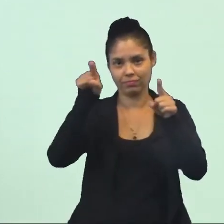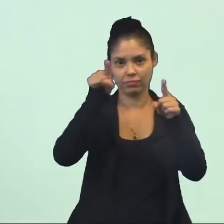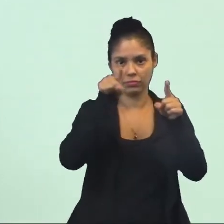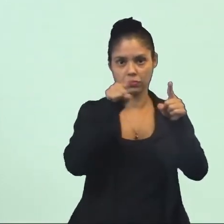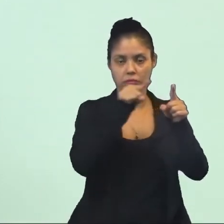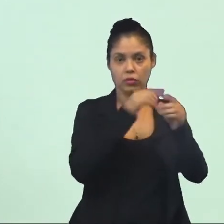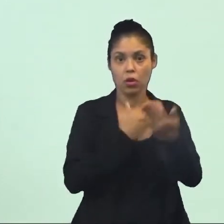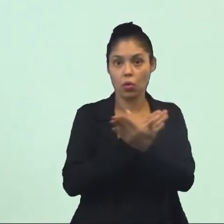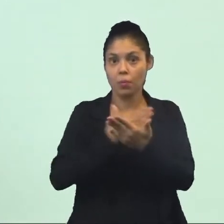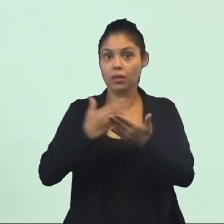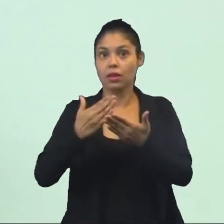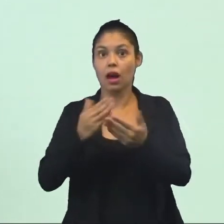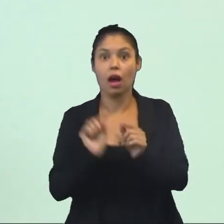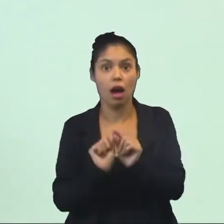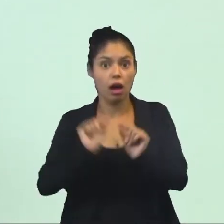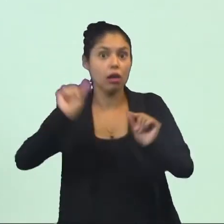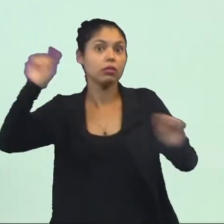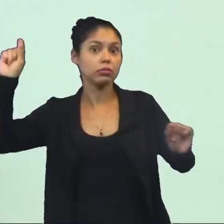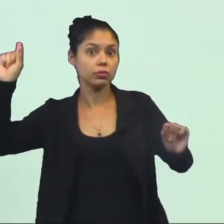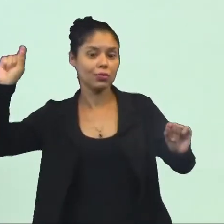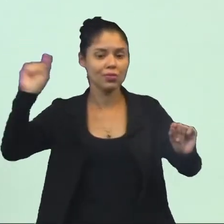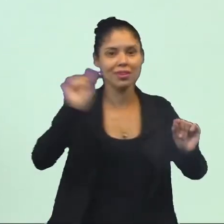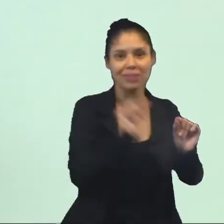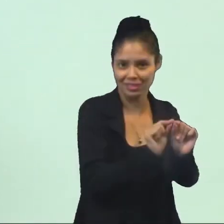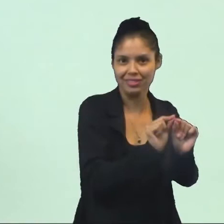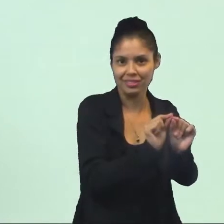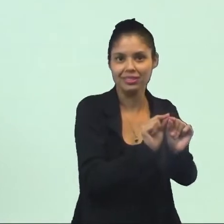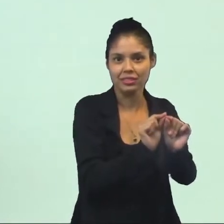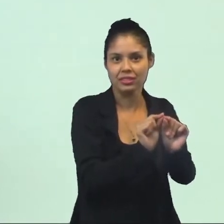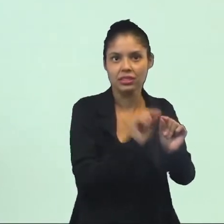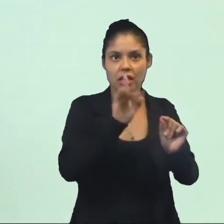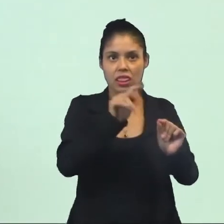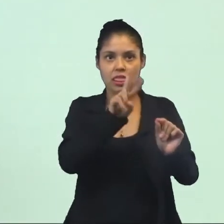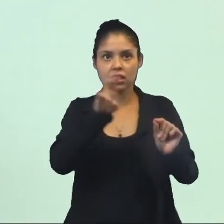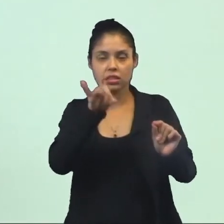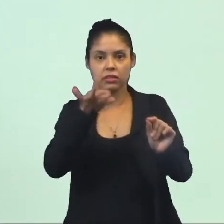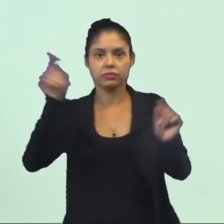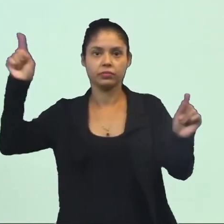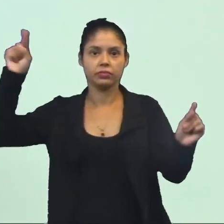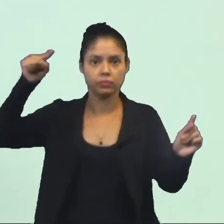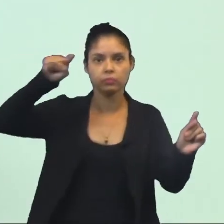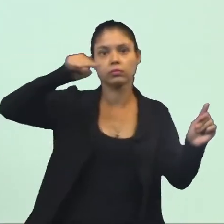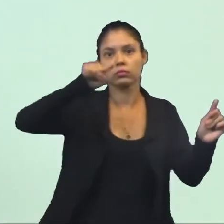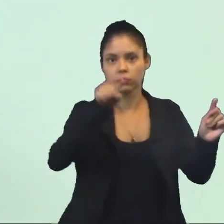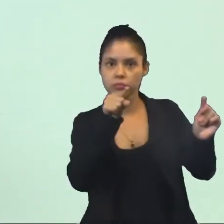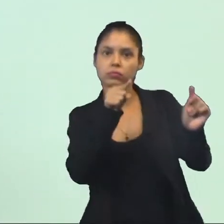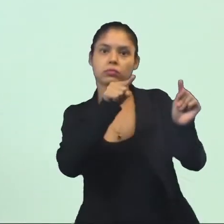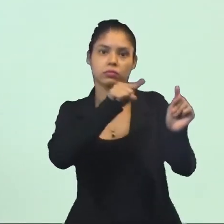então comecei agora alto em cima descendente a